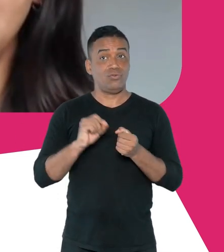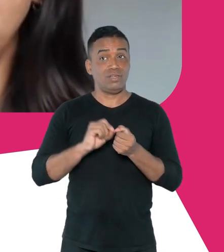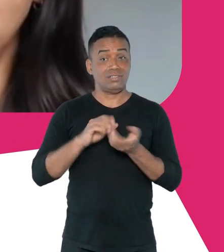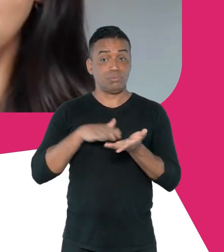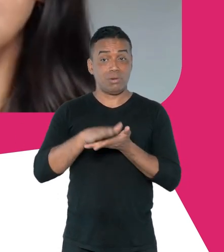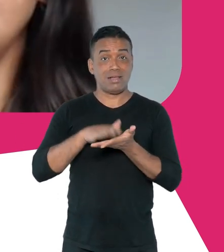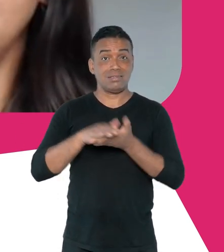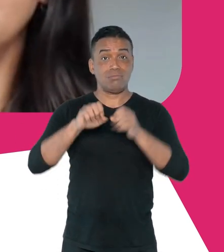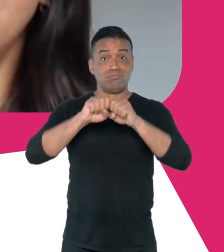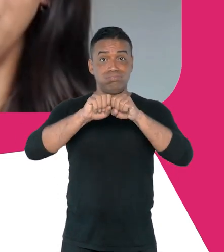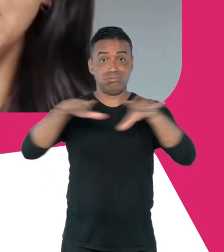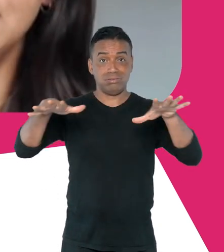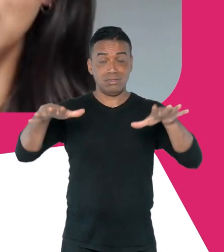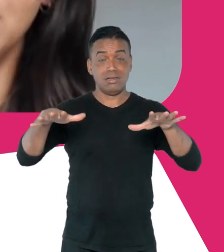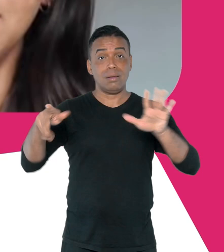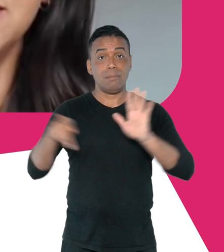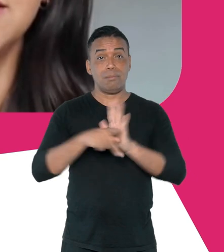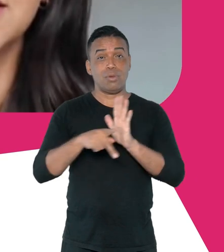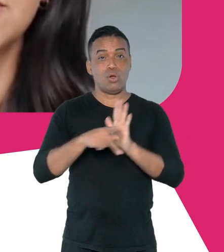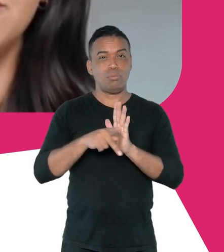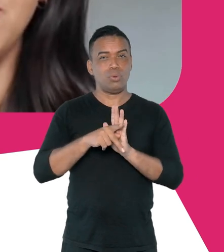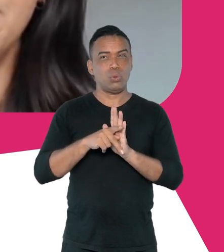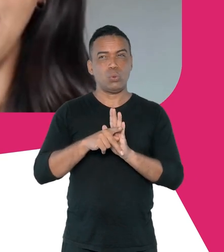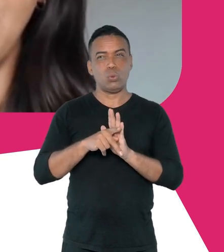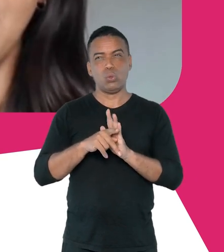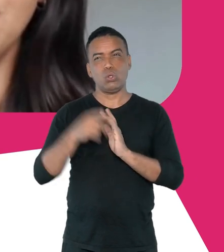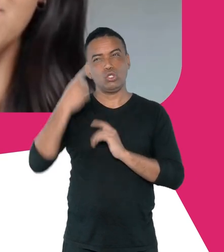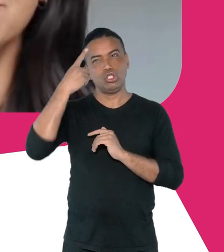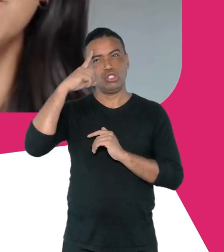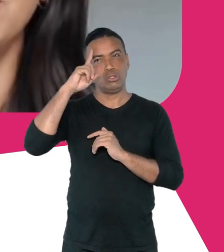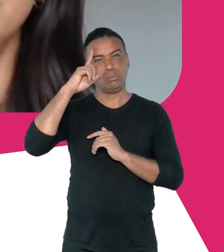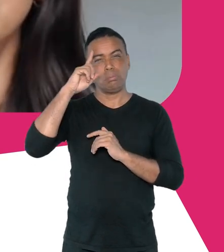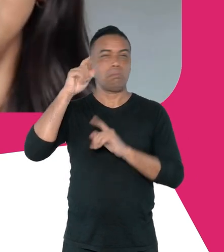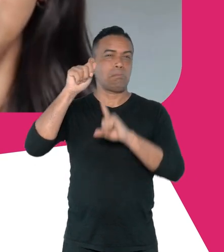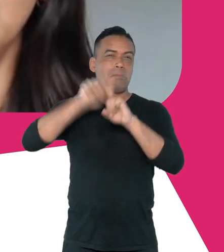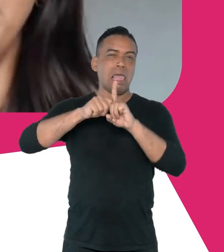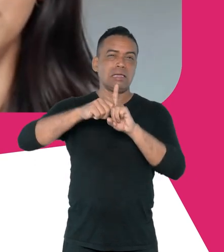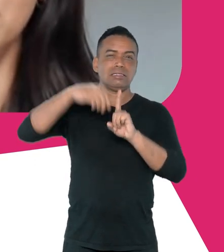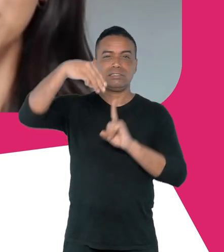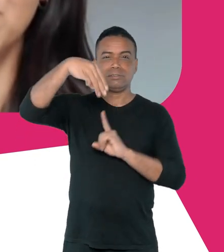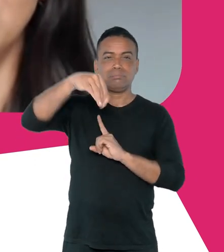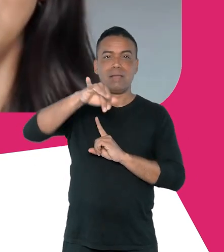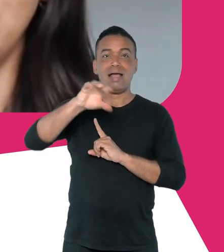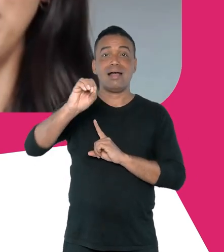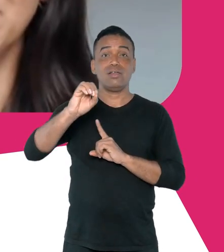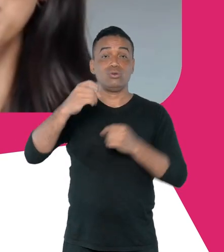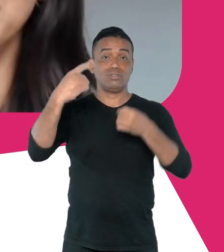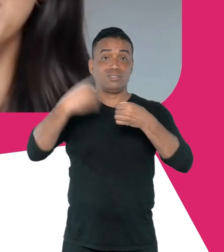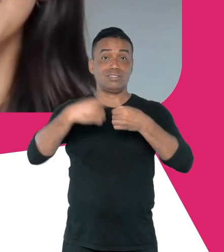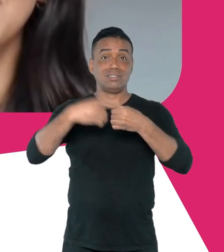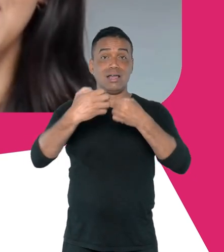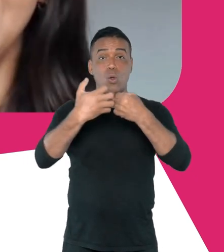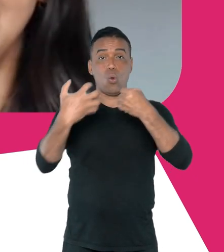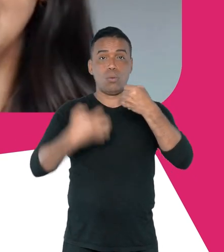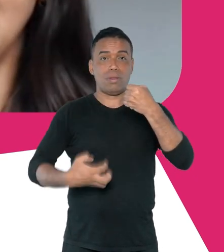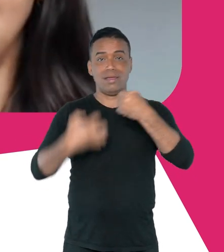lançamento dele, o lançamento físico, né? Foi em maio, foi em Ouro Preto. Então, até o